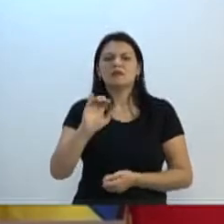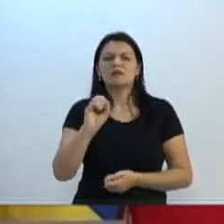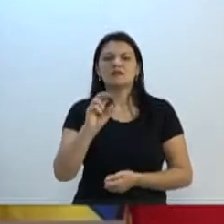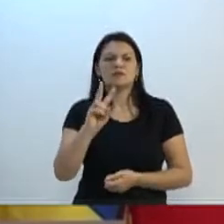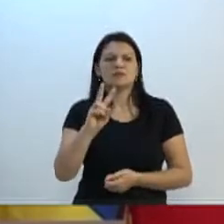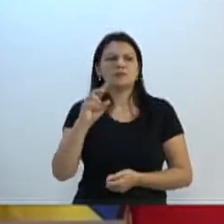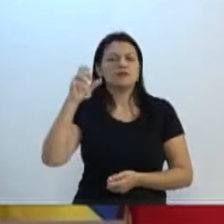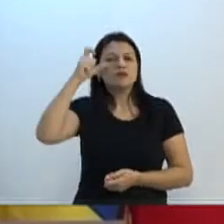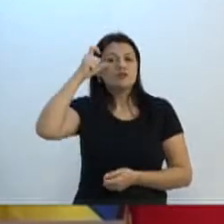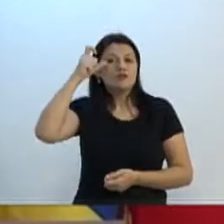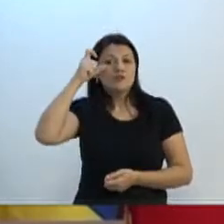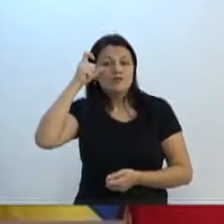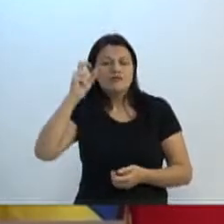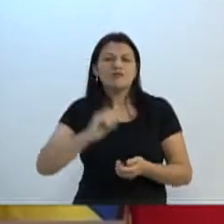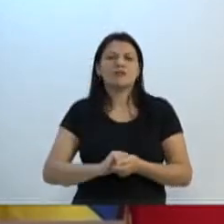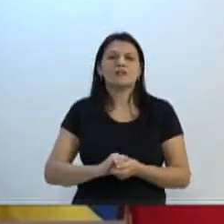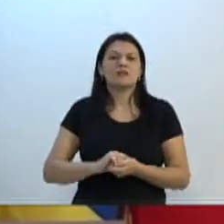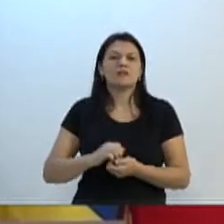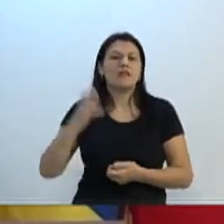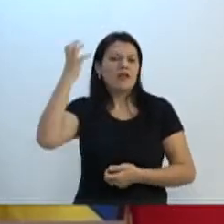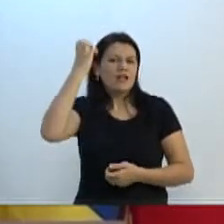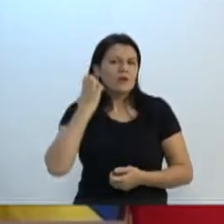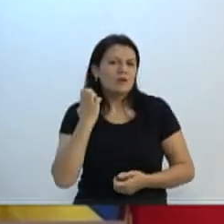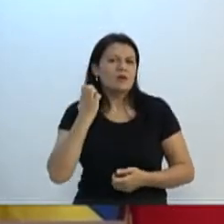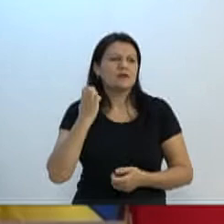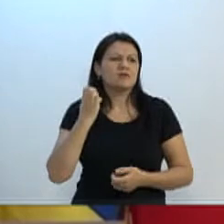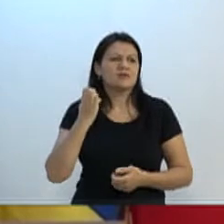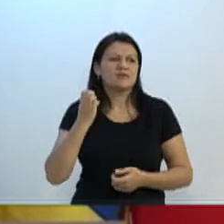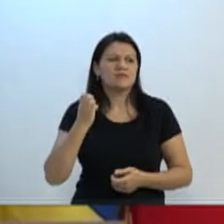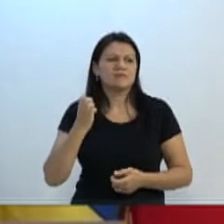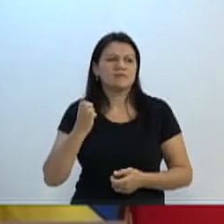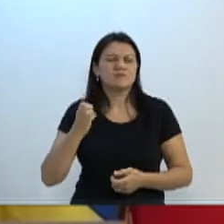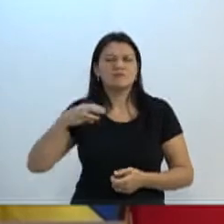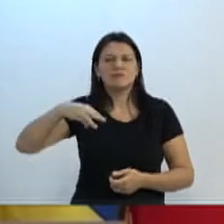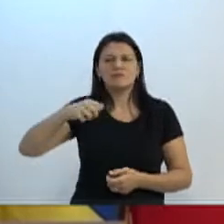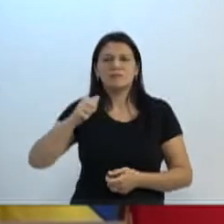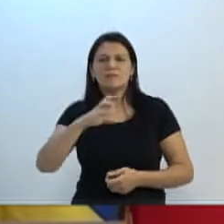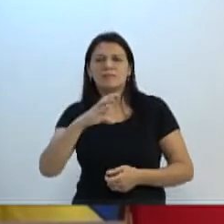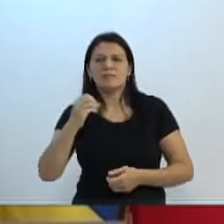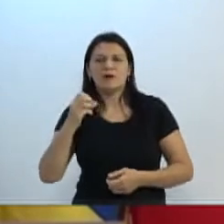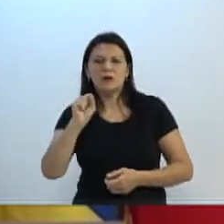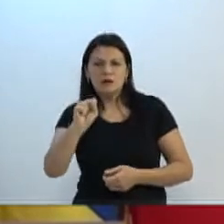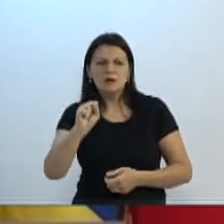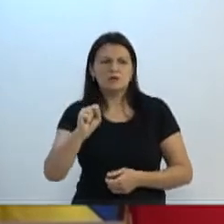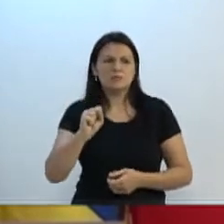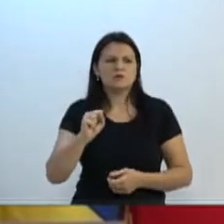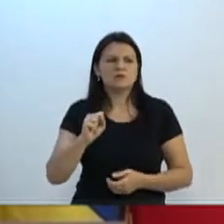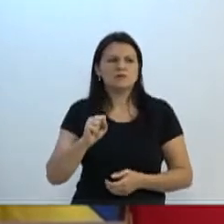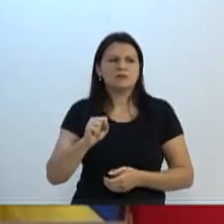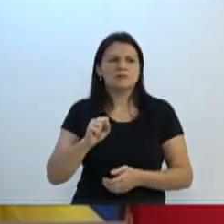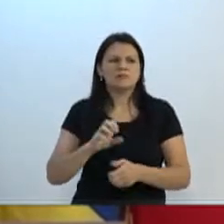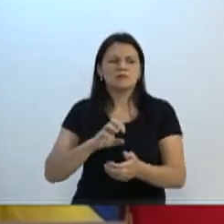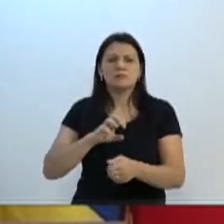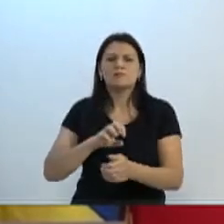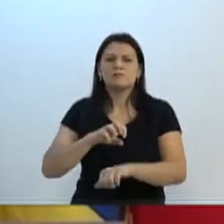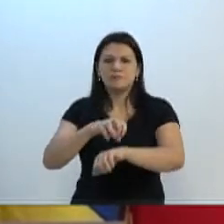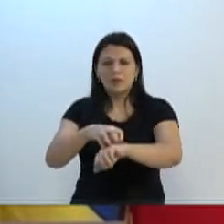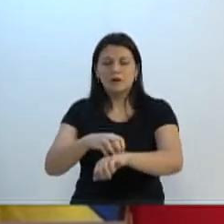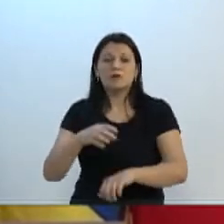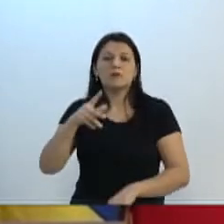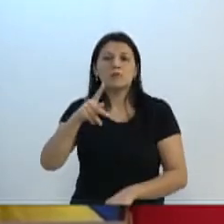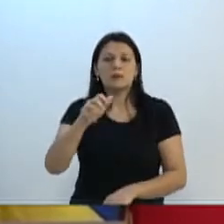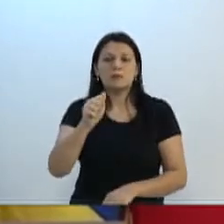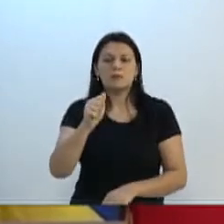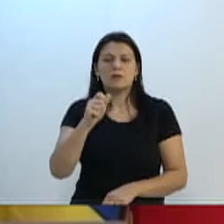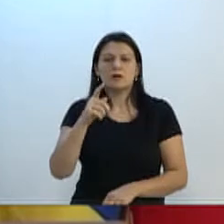grande amigo, Eluana Loteiro Weber, Marcos Stupp, Patrícia Garrão, Ronaldo José de Lima, Vanessa Rodrigues, o Vinícius Soares e o